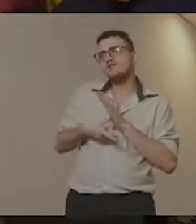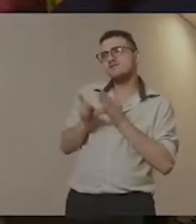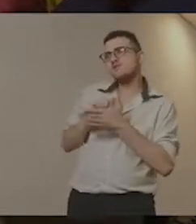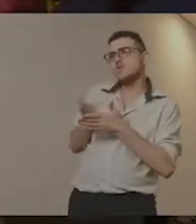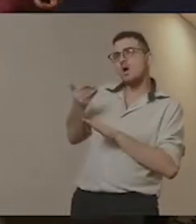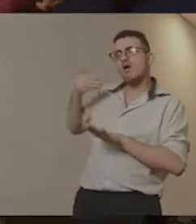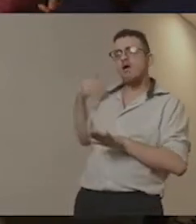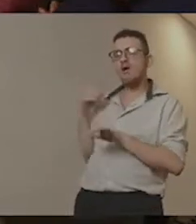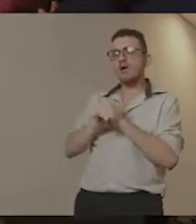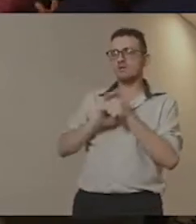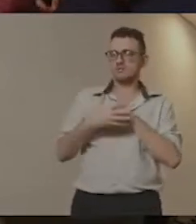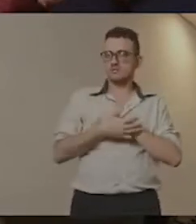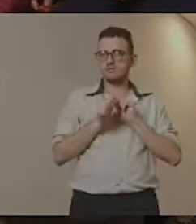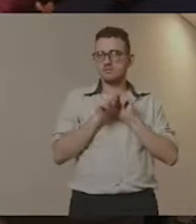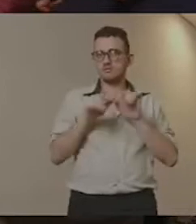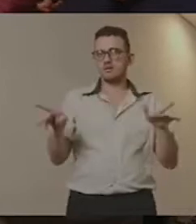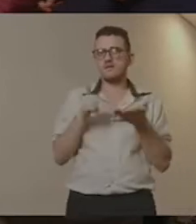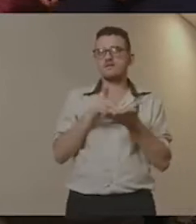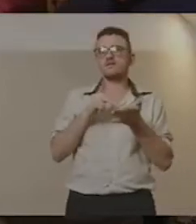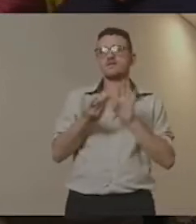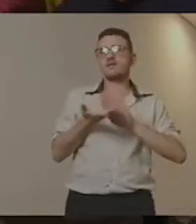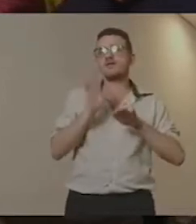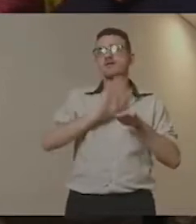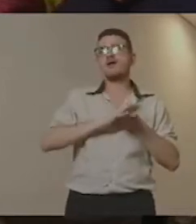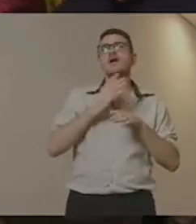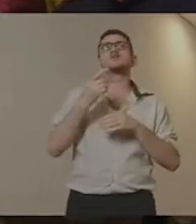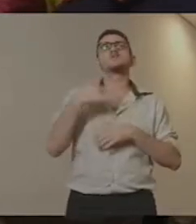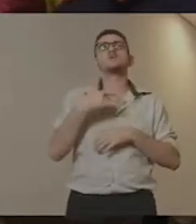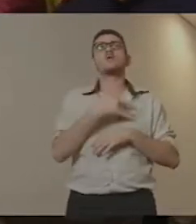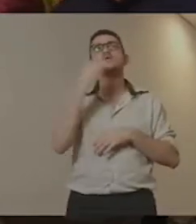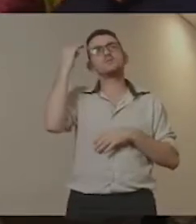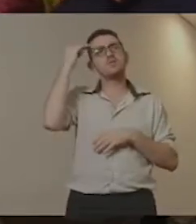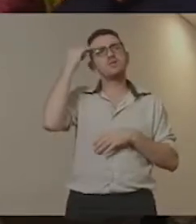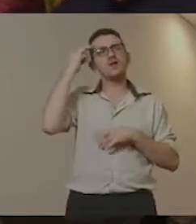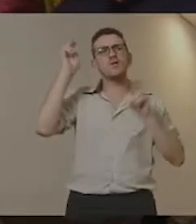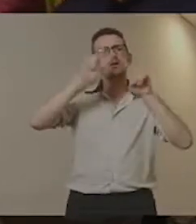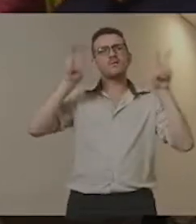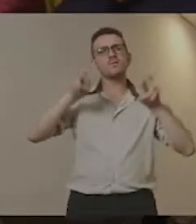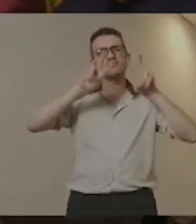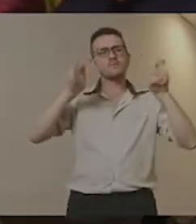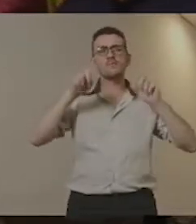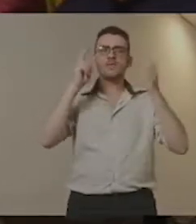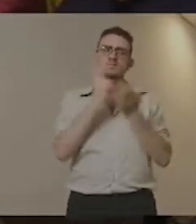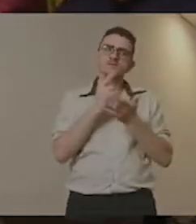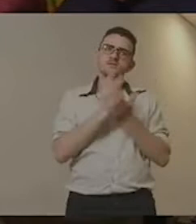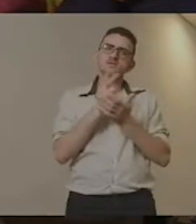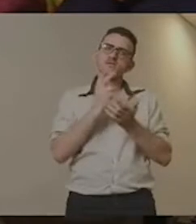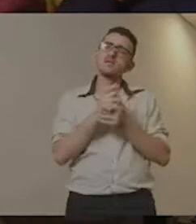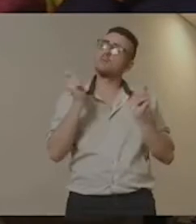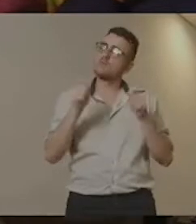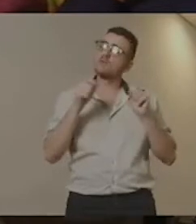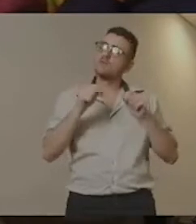verdade, o cenário sobre saúde mental sempre foi um assunto que deveria ser muito tratado fora só do mês de setembro, né? Algo que deve